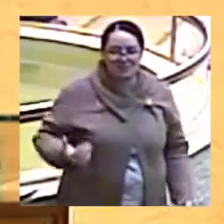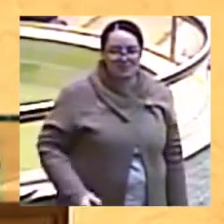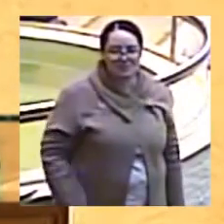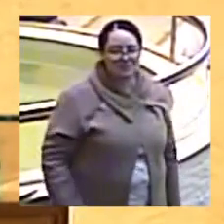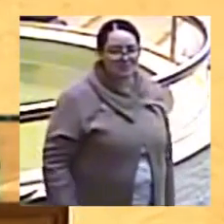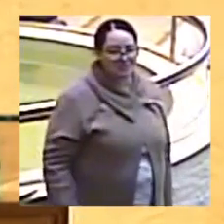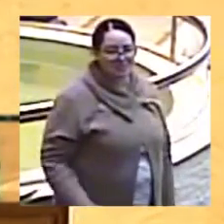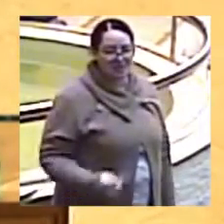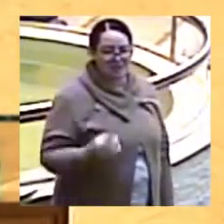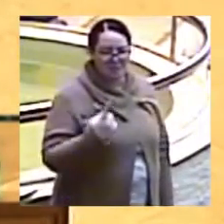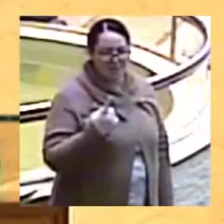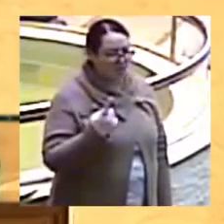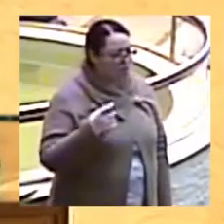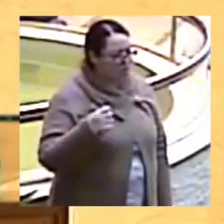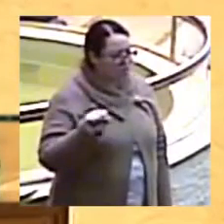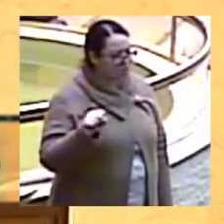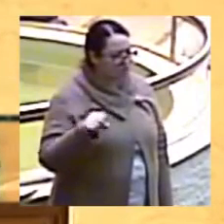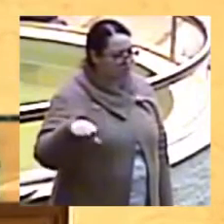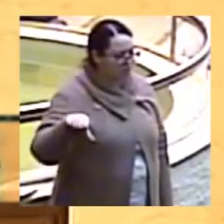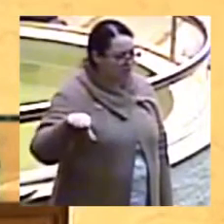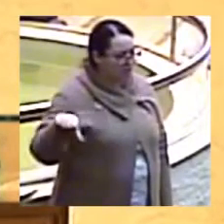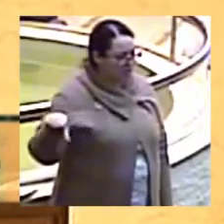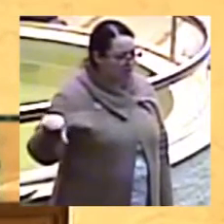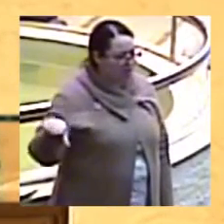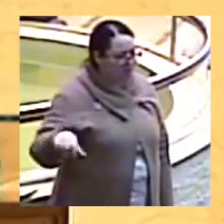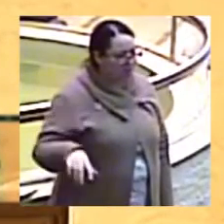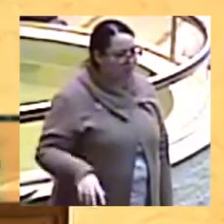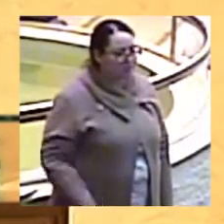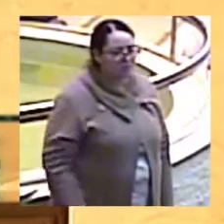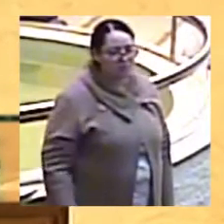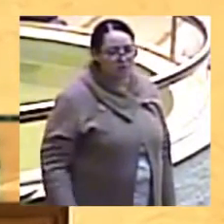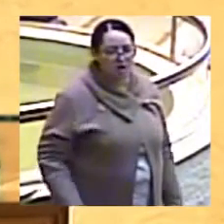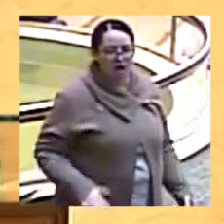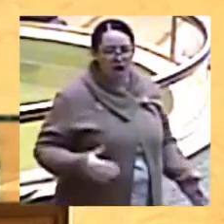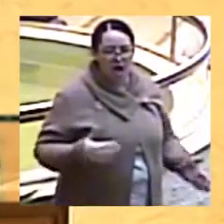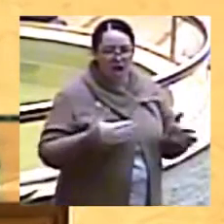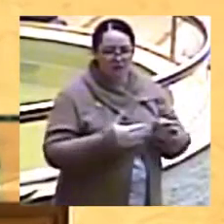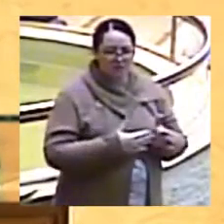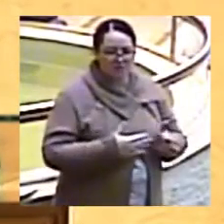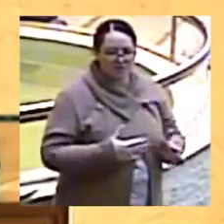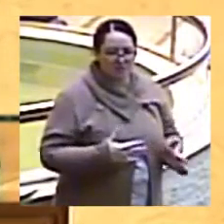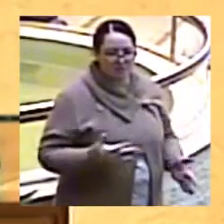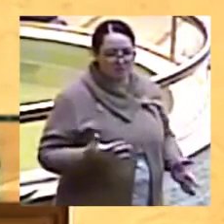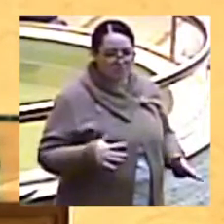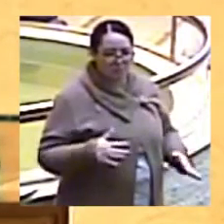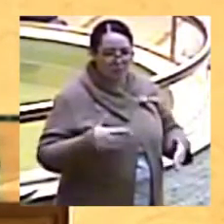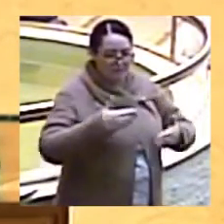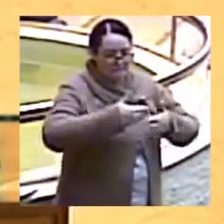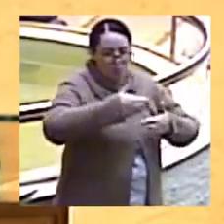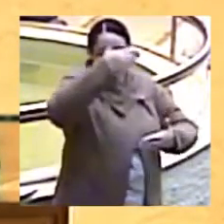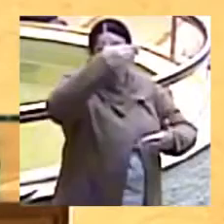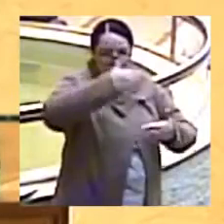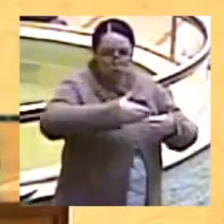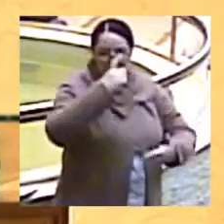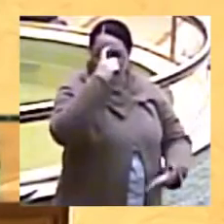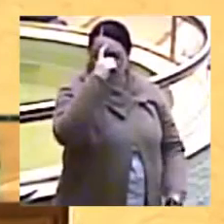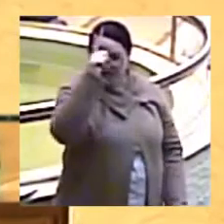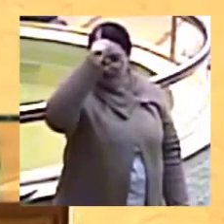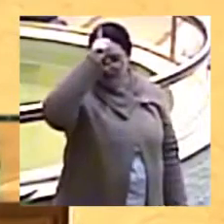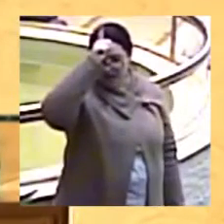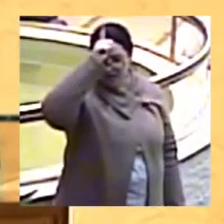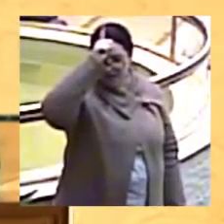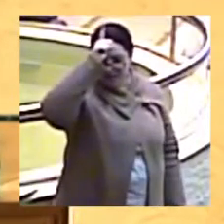durante o período da Idade Média, que durou até 1989, com a queda do Muro de Berlim, iniciou-se em